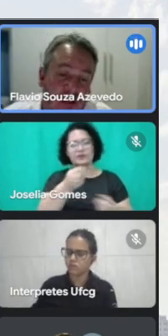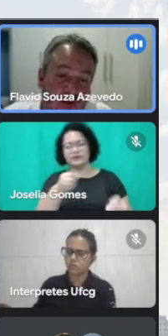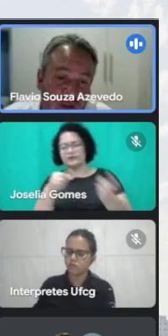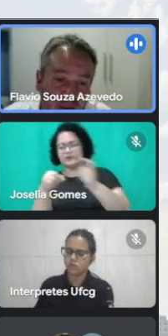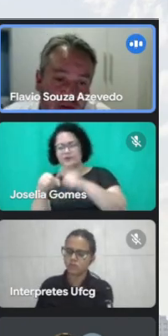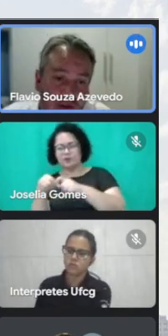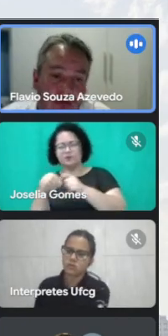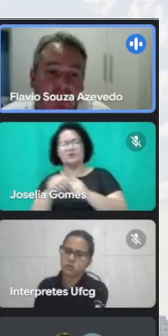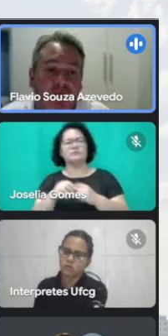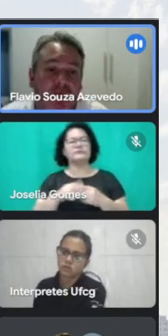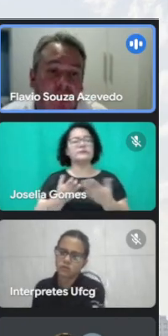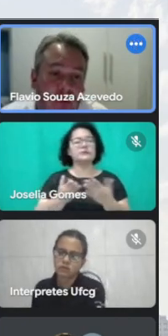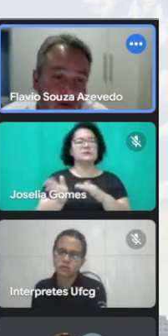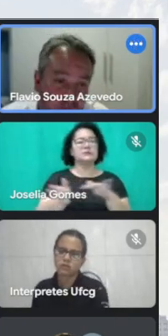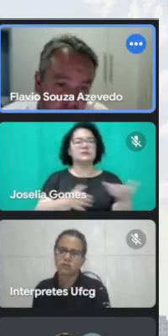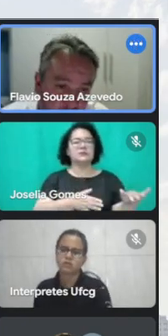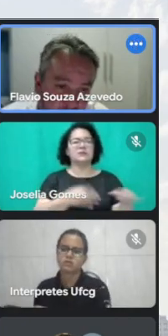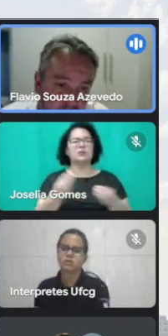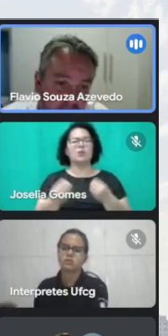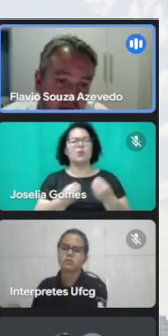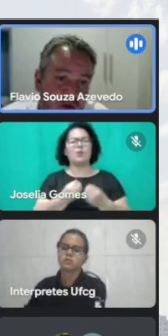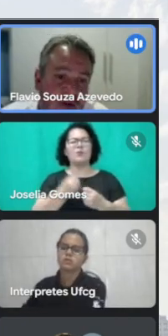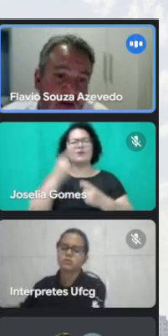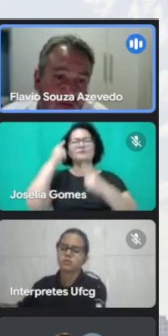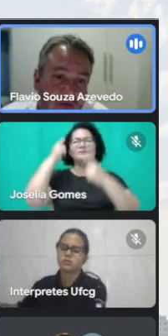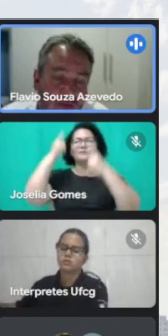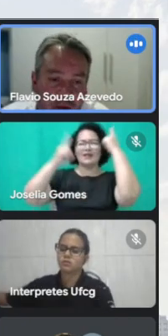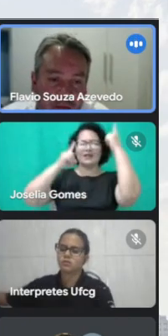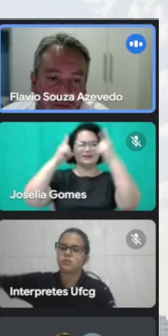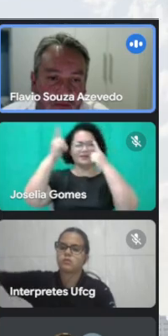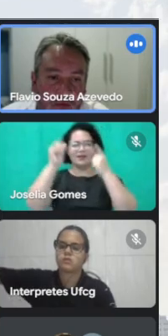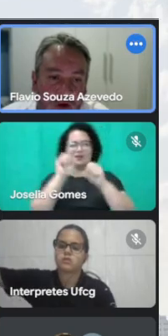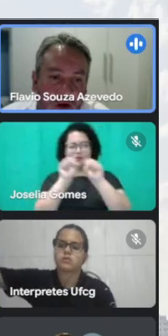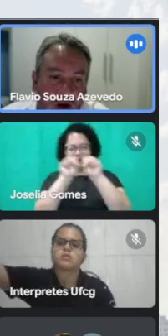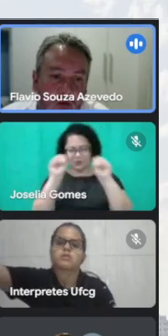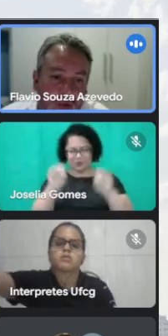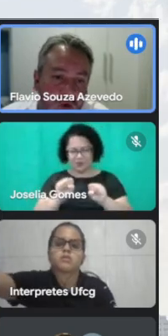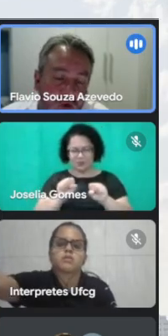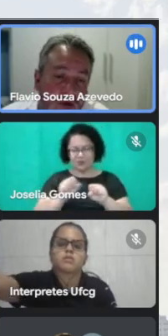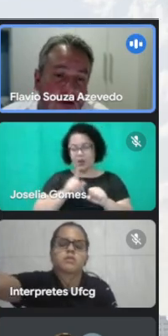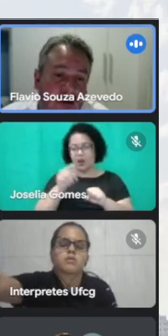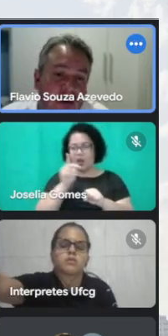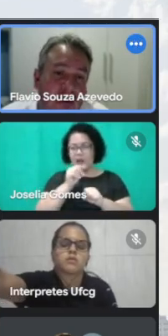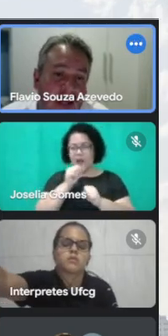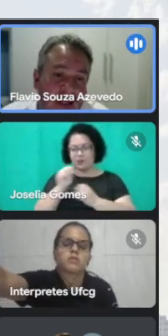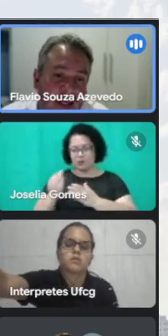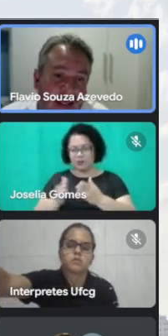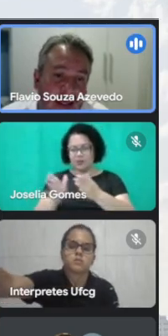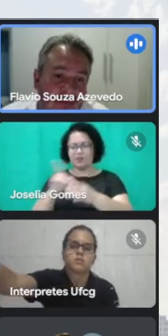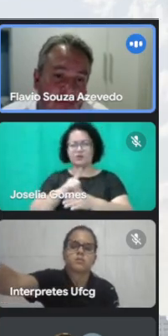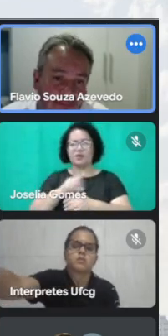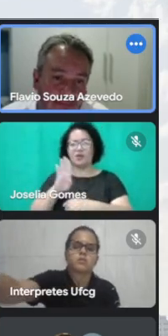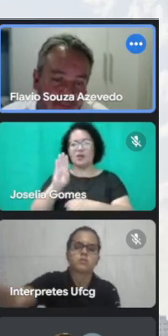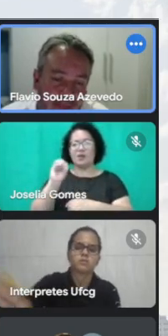foi idealizado o sistema, né? Então, lá no Riacho tem um local lá com a bomba,